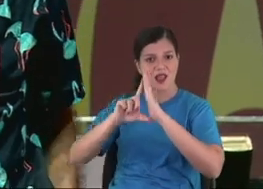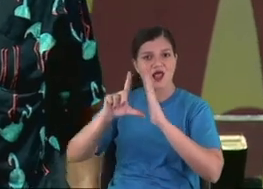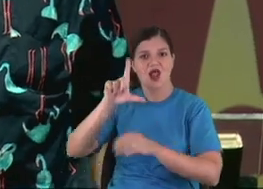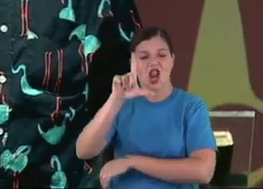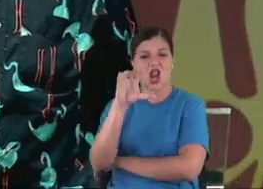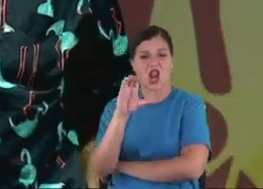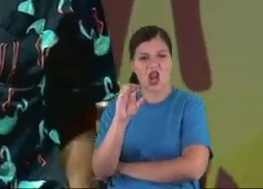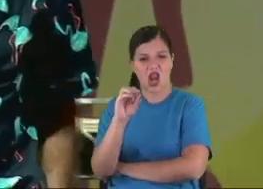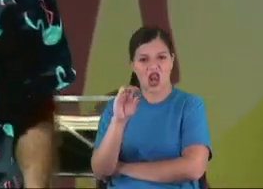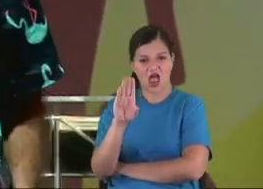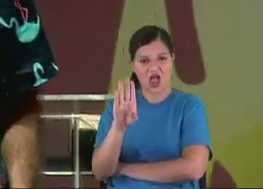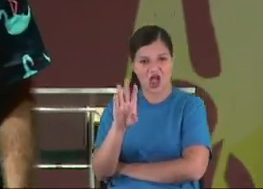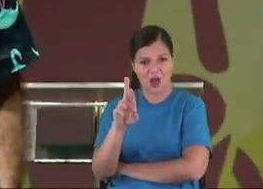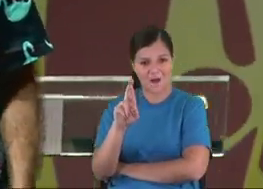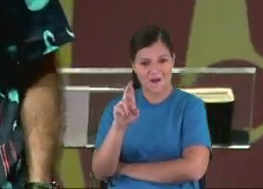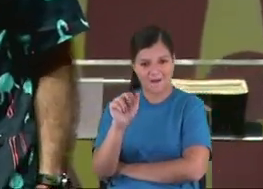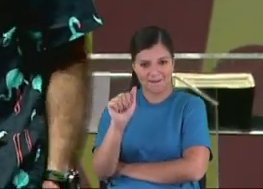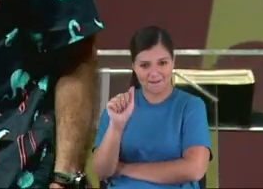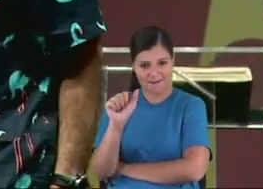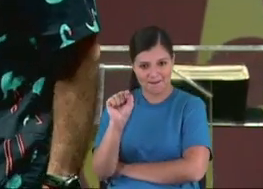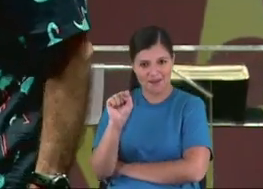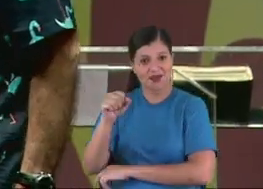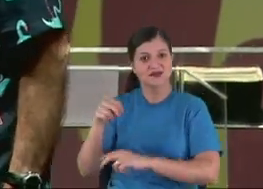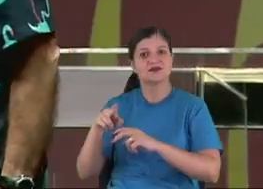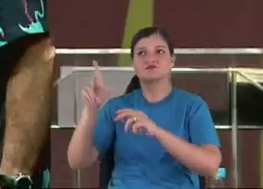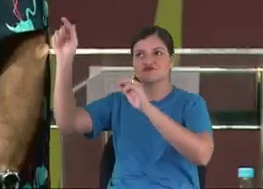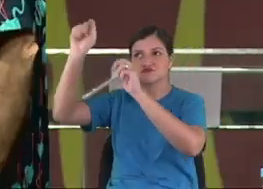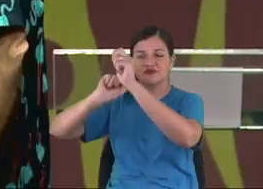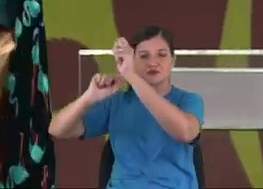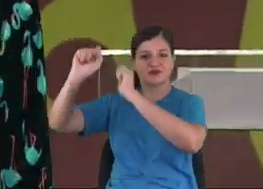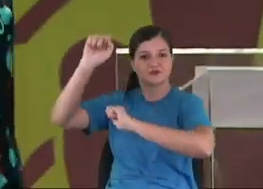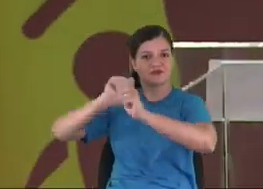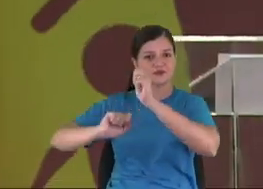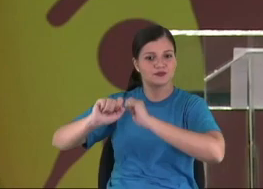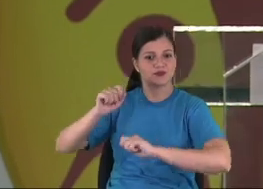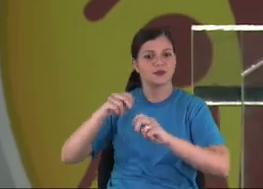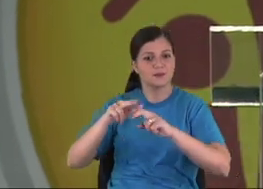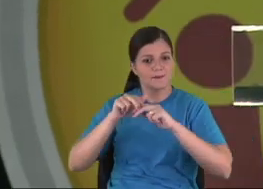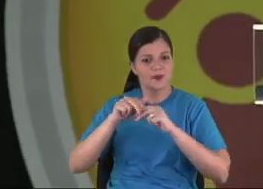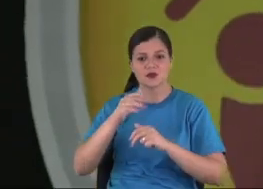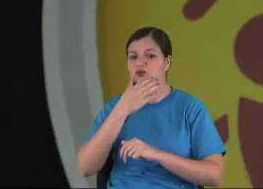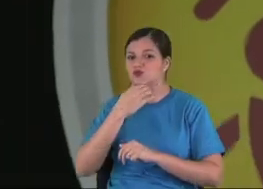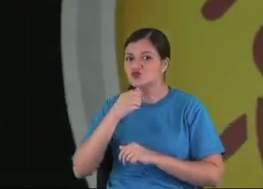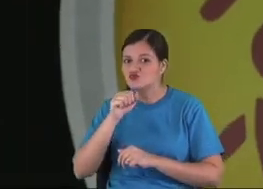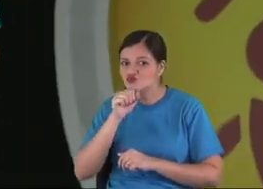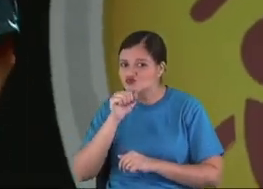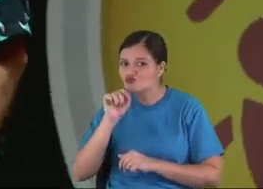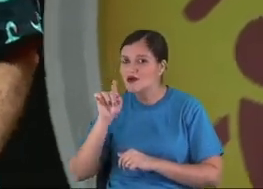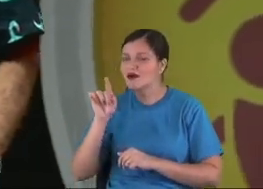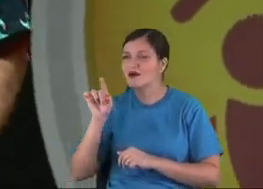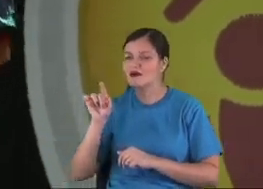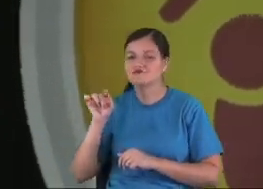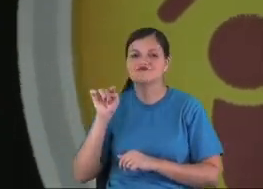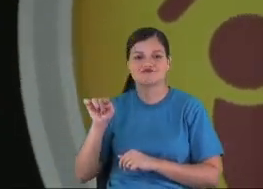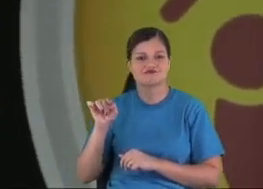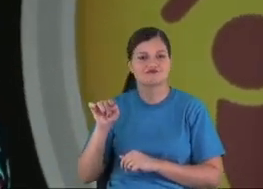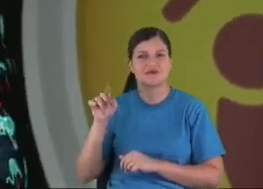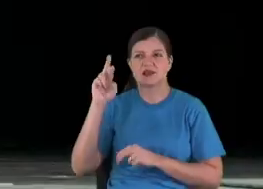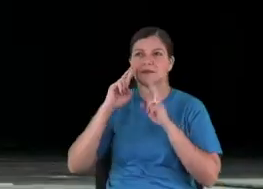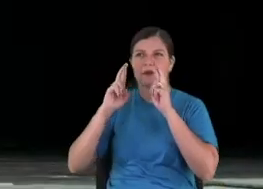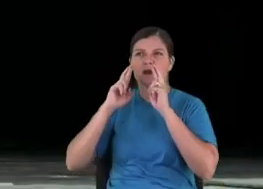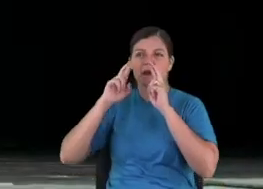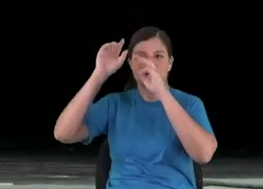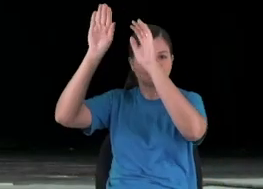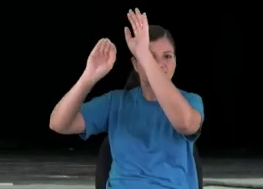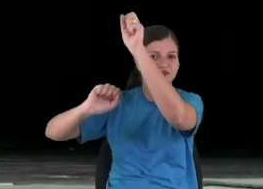que reclamou disso. Gente, pai foi feito para isso. E hoje eu